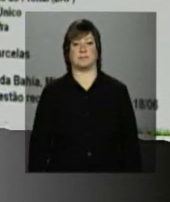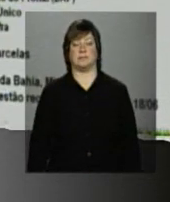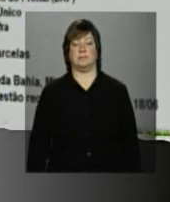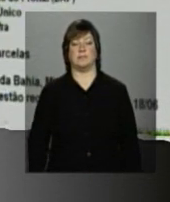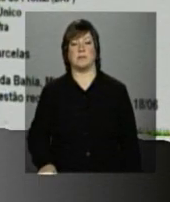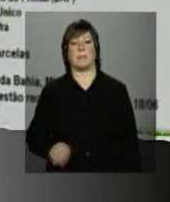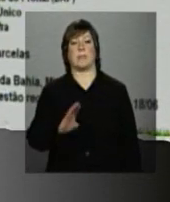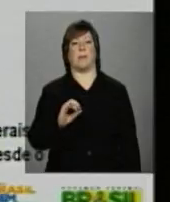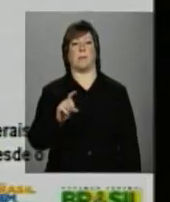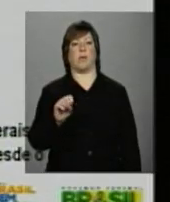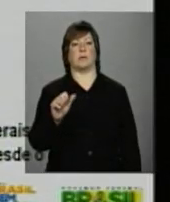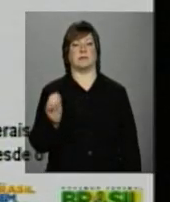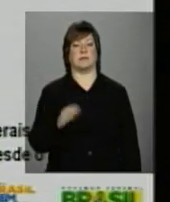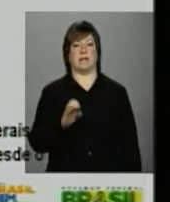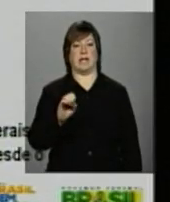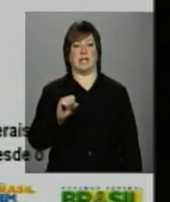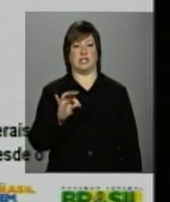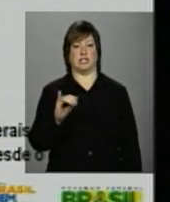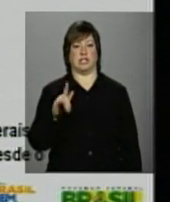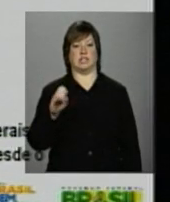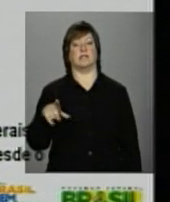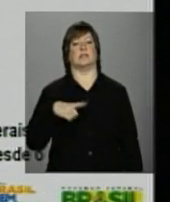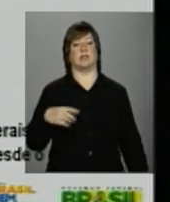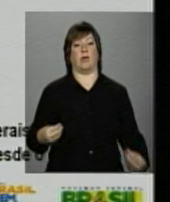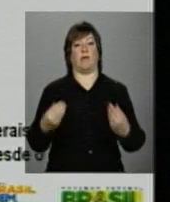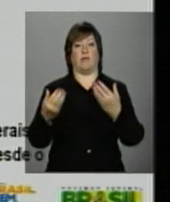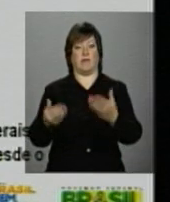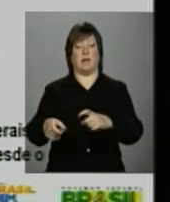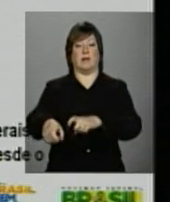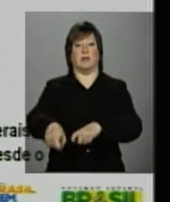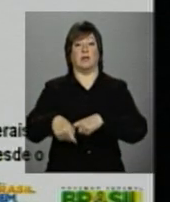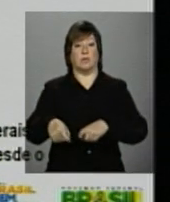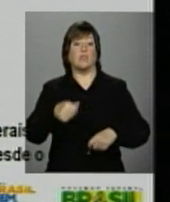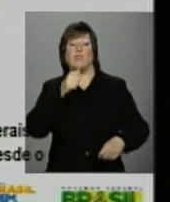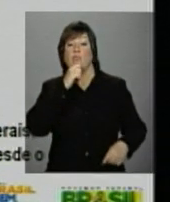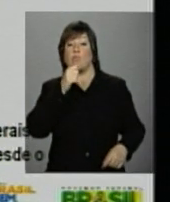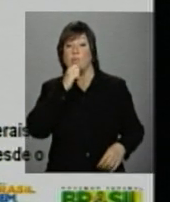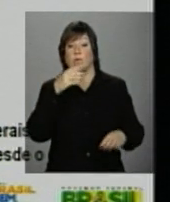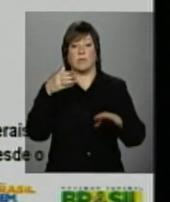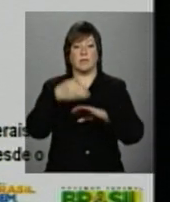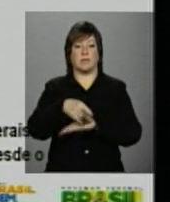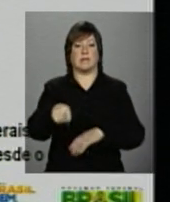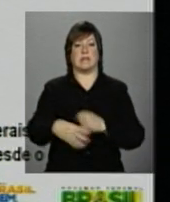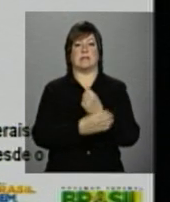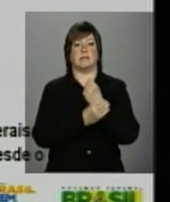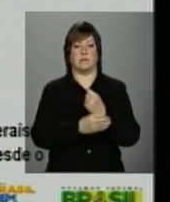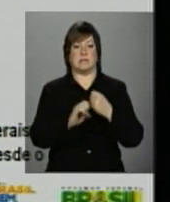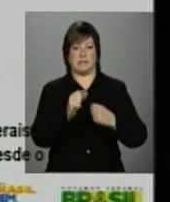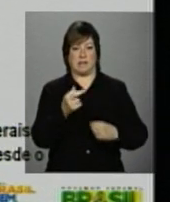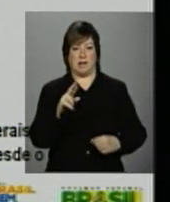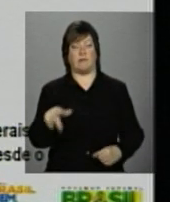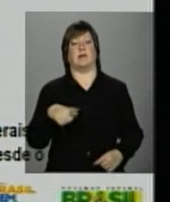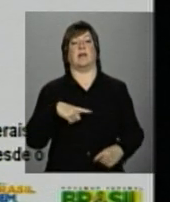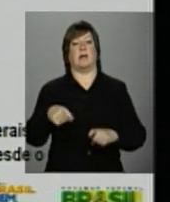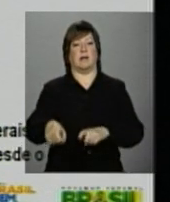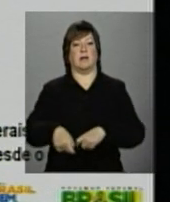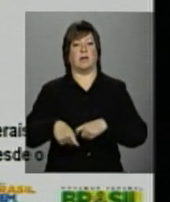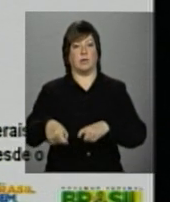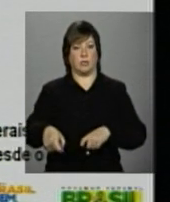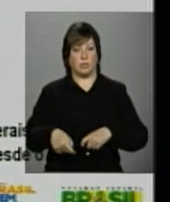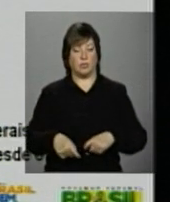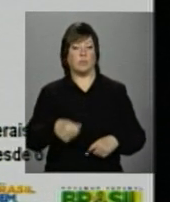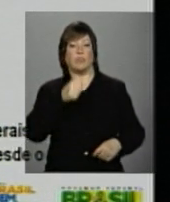estiagem que está sendo ofertado para agricultores que não entraram no seguro safra agricultores inclusive que não